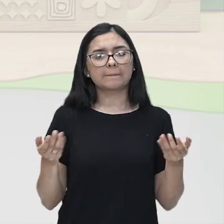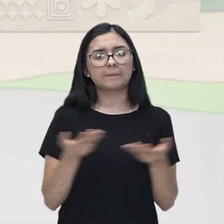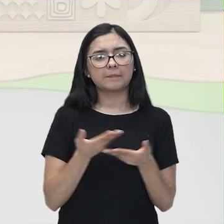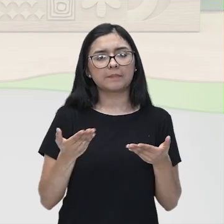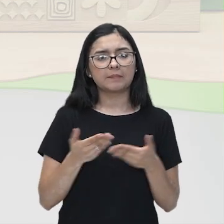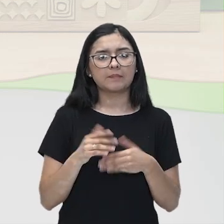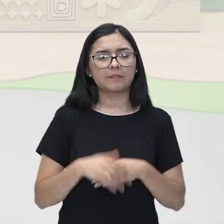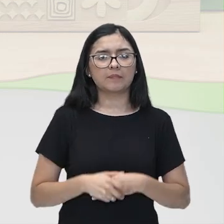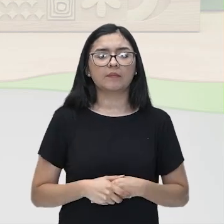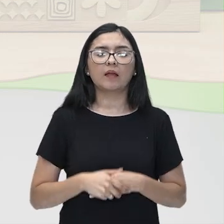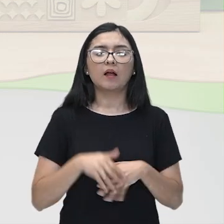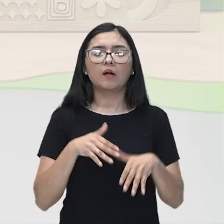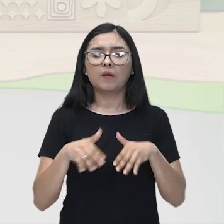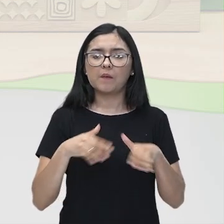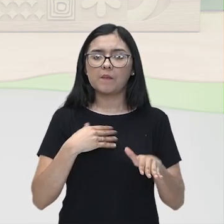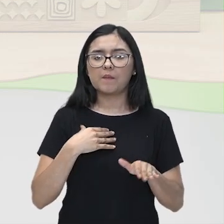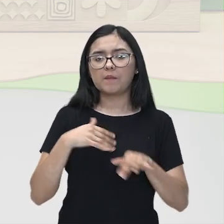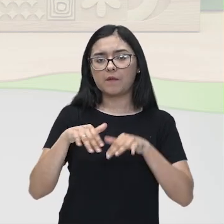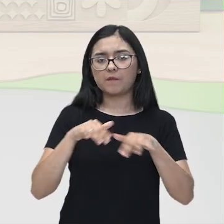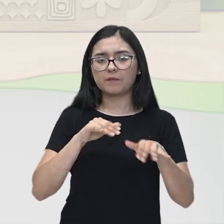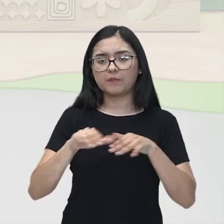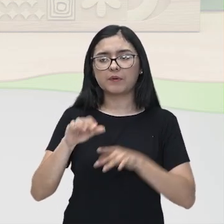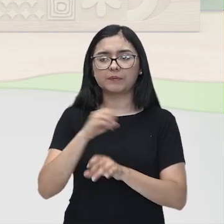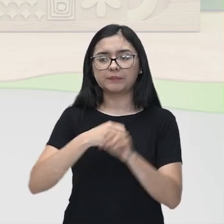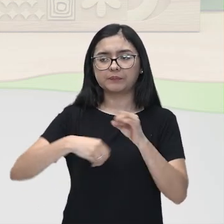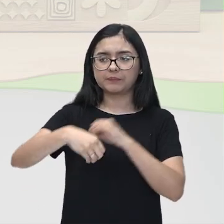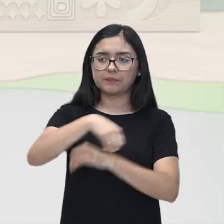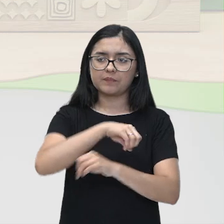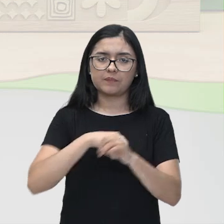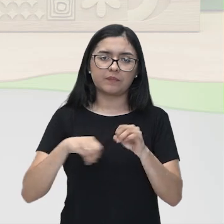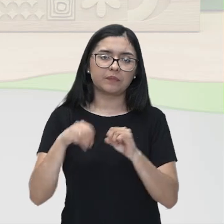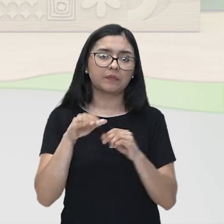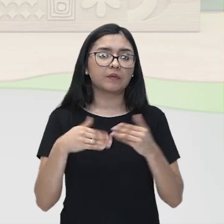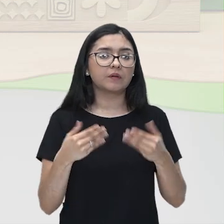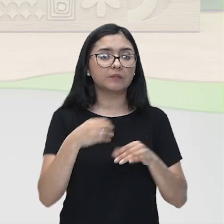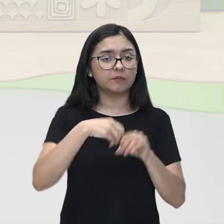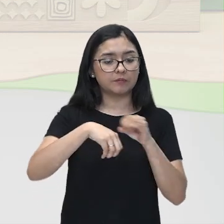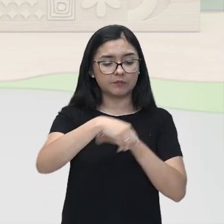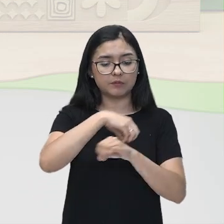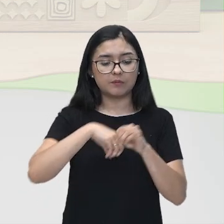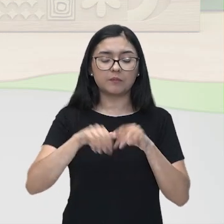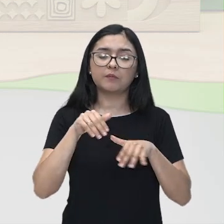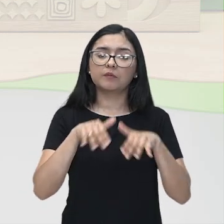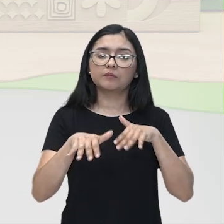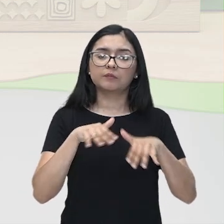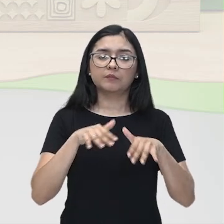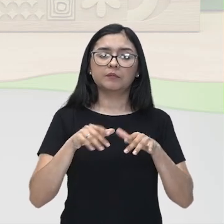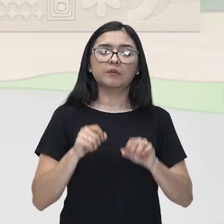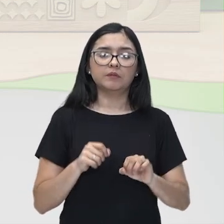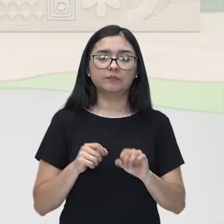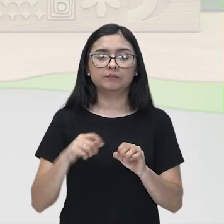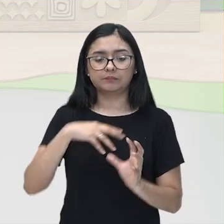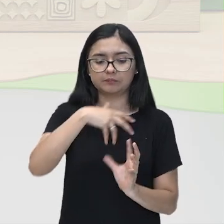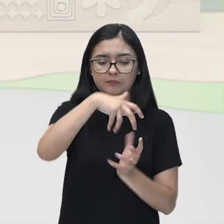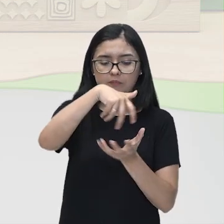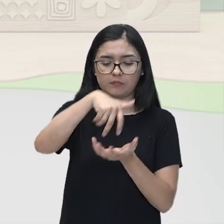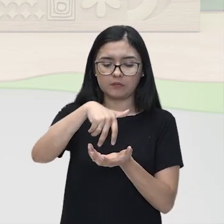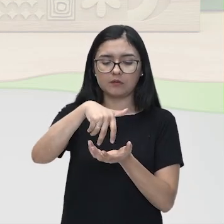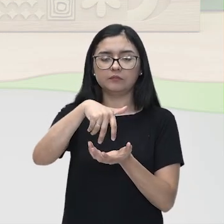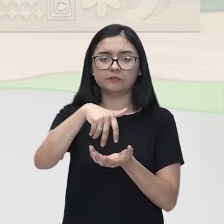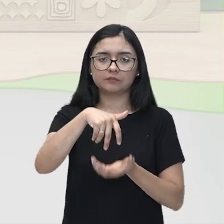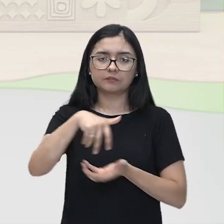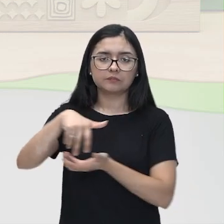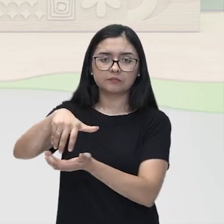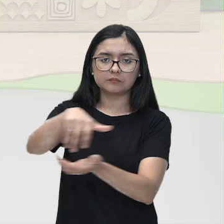para o movimento da translação. A translação é o movimento que a Terra realiza